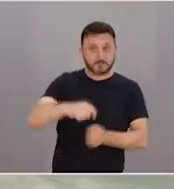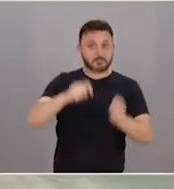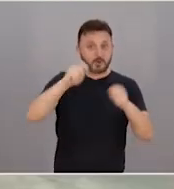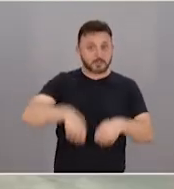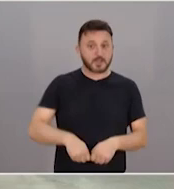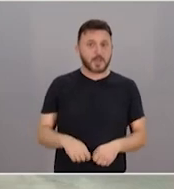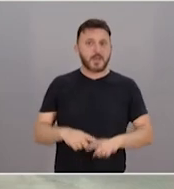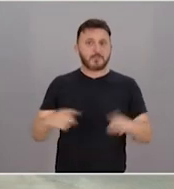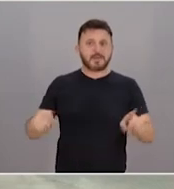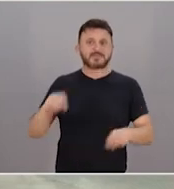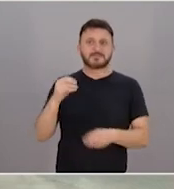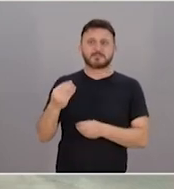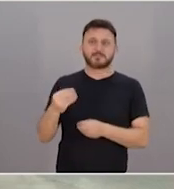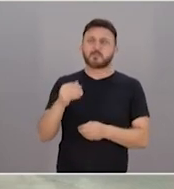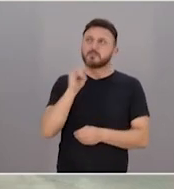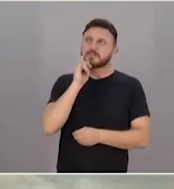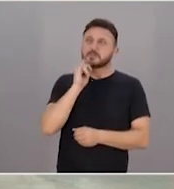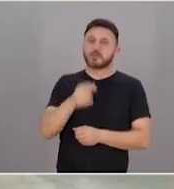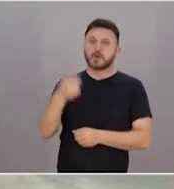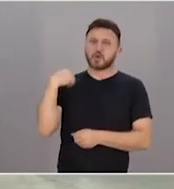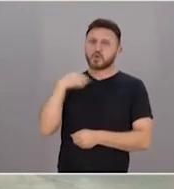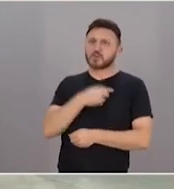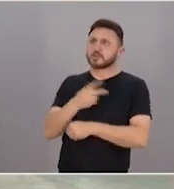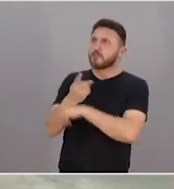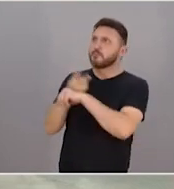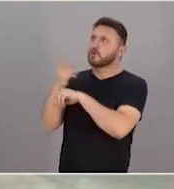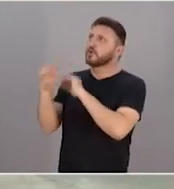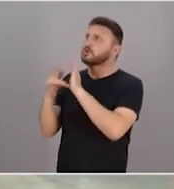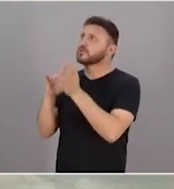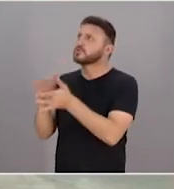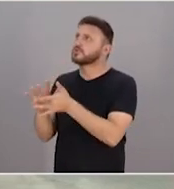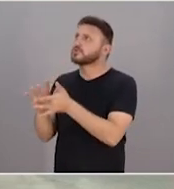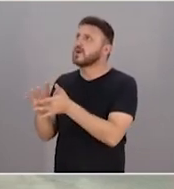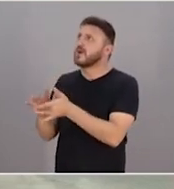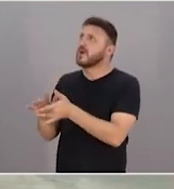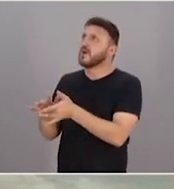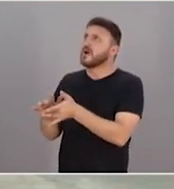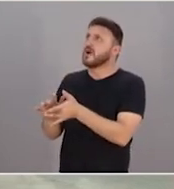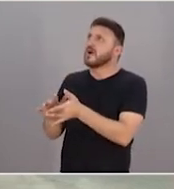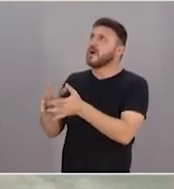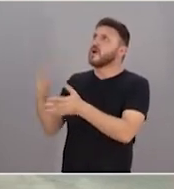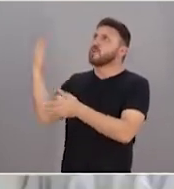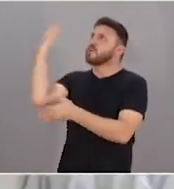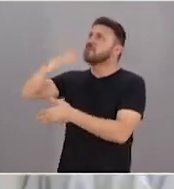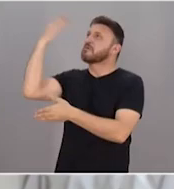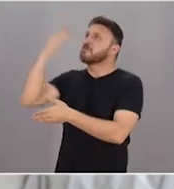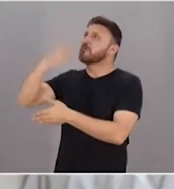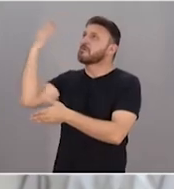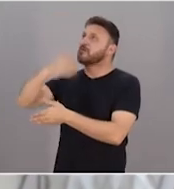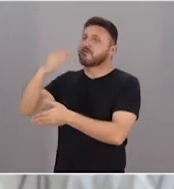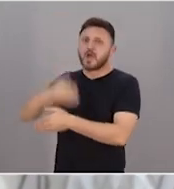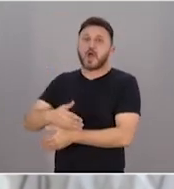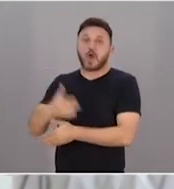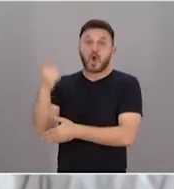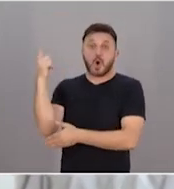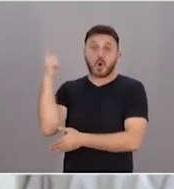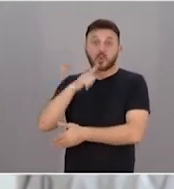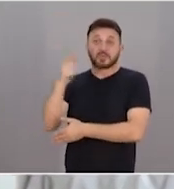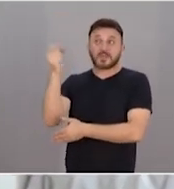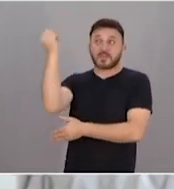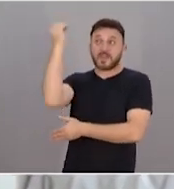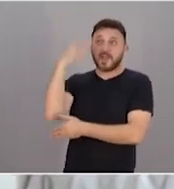pelos sinais e prodígios. Se você recebeu uma cura uma vez na tua vida, se alguém da tua família passou por uma